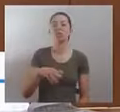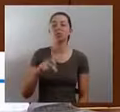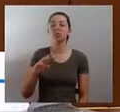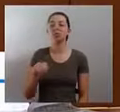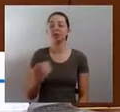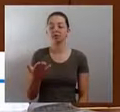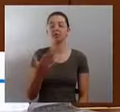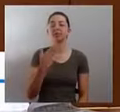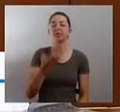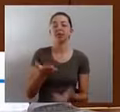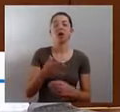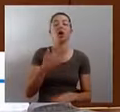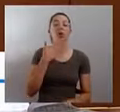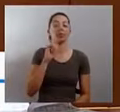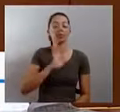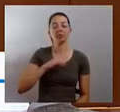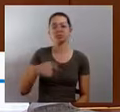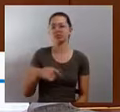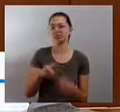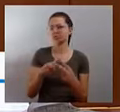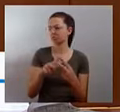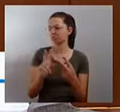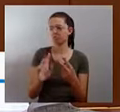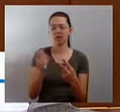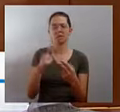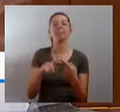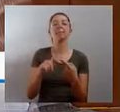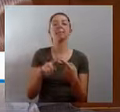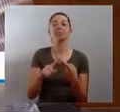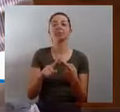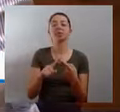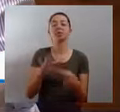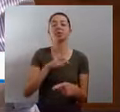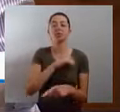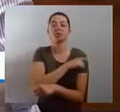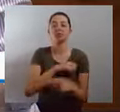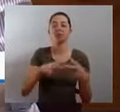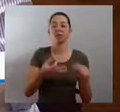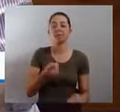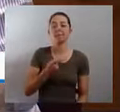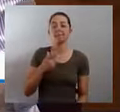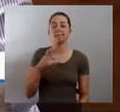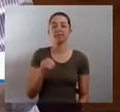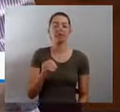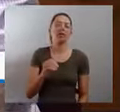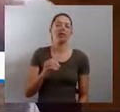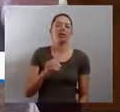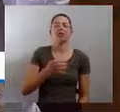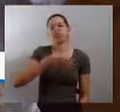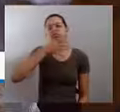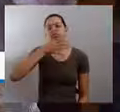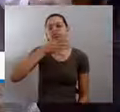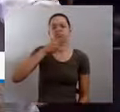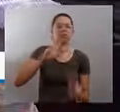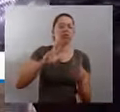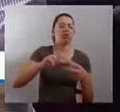Muito obrigado, Sr. Presidente. Dois apontamentos muito rápidos. O primeiro é que o Sr. Vereador Pedro Patacho fez muitas considerações sobre o Conselho de Oeiras ser